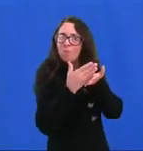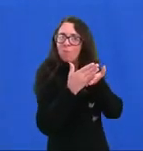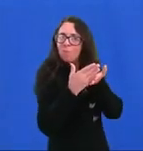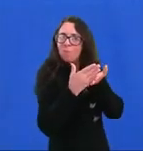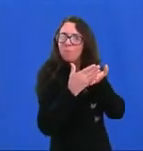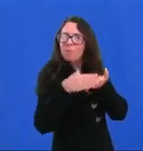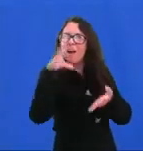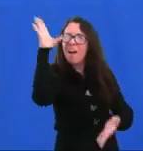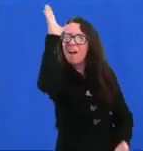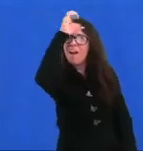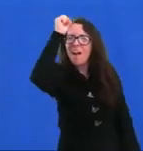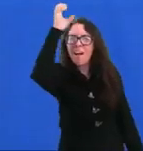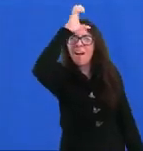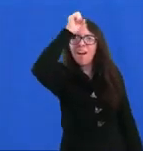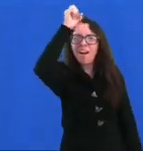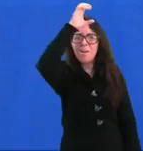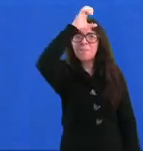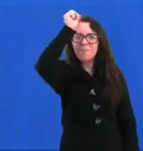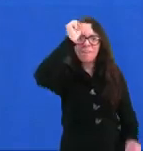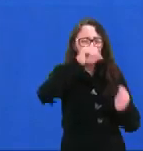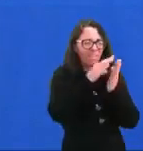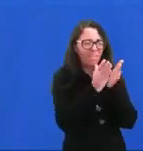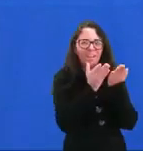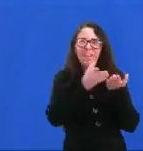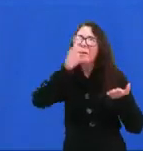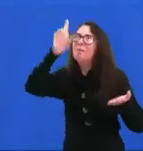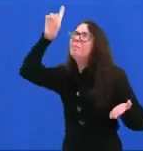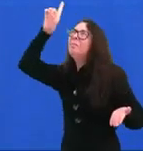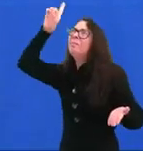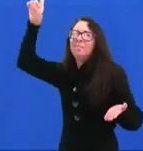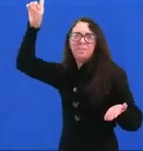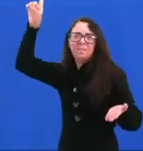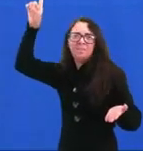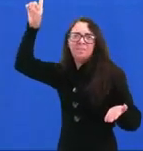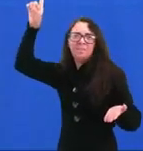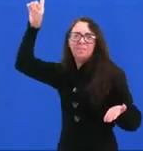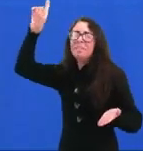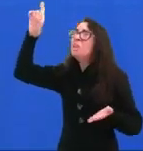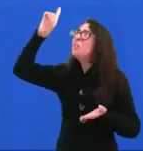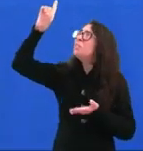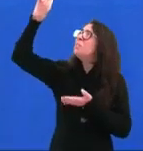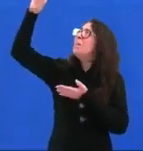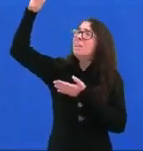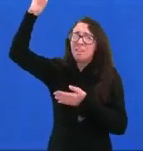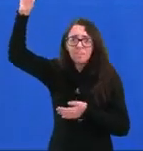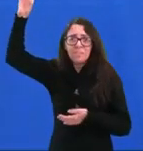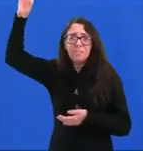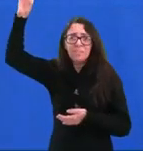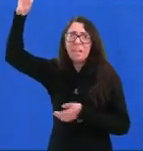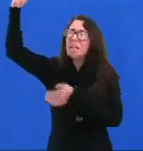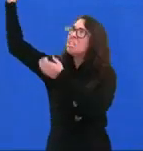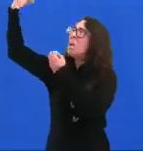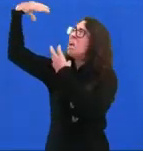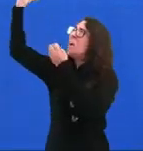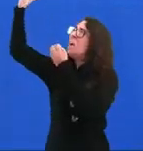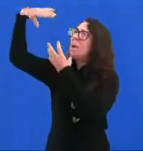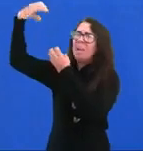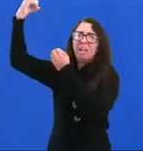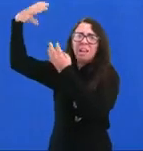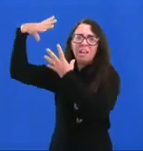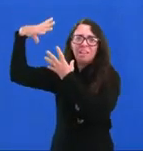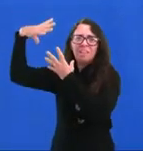reconciliação. De sorte que somos embaixadores em nome de Cristo, como se Deus exortasse por